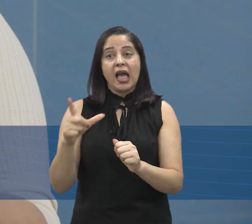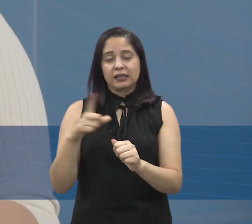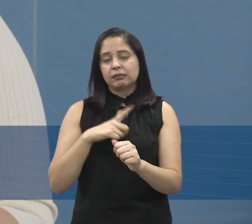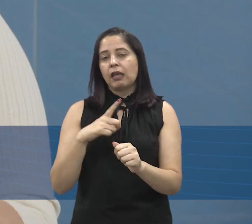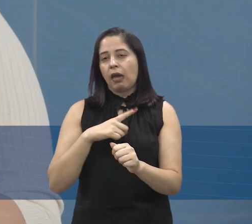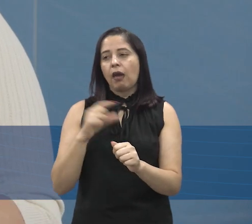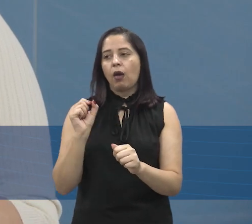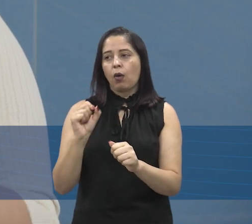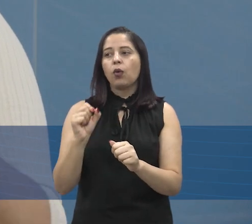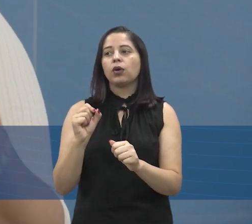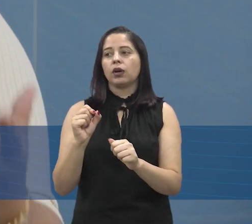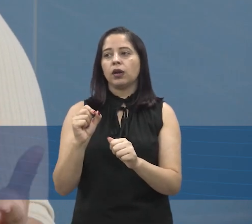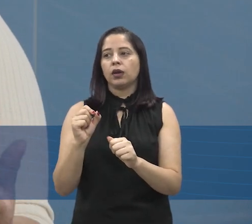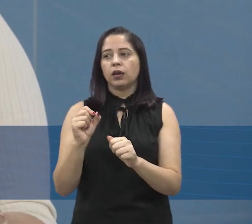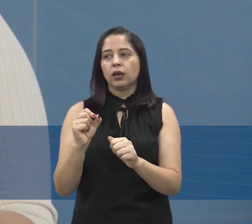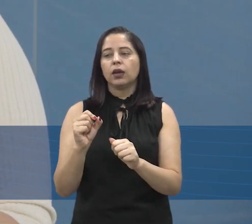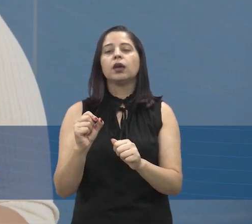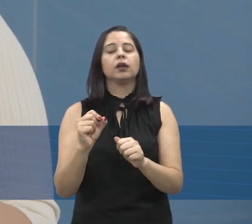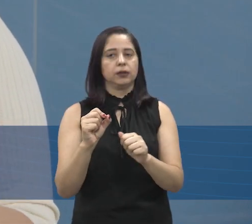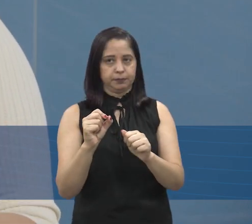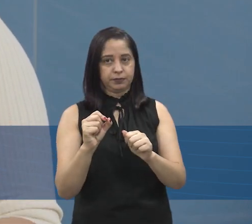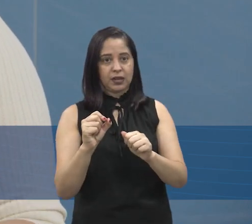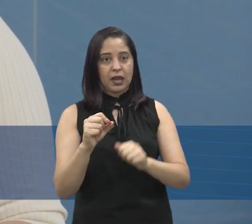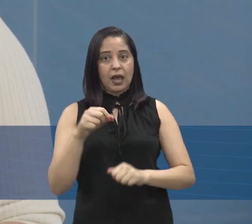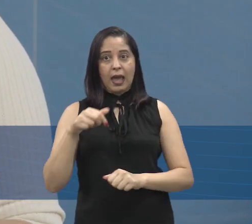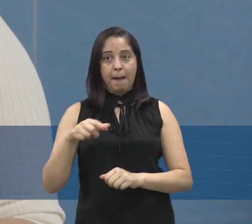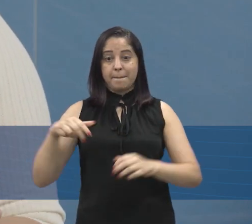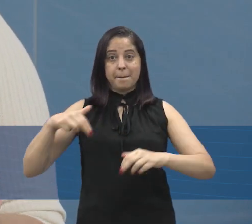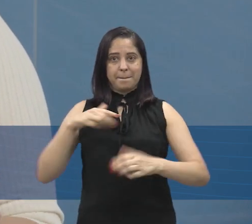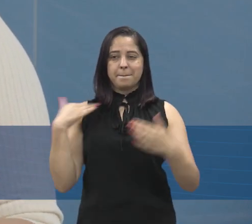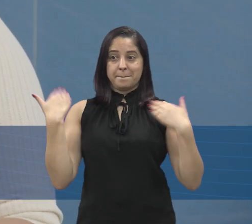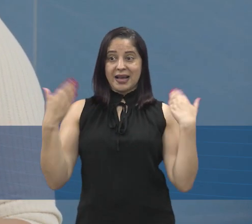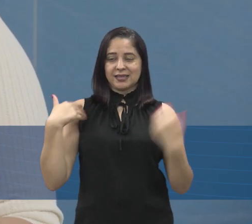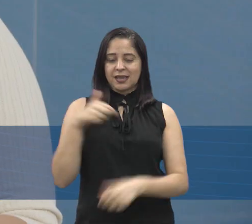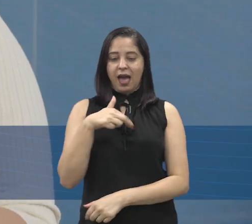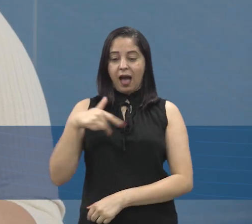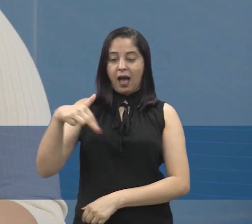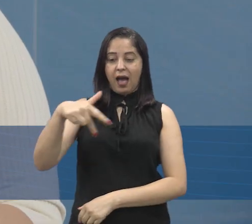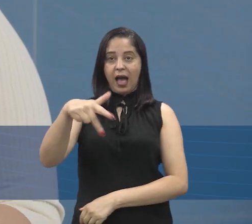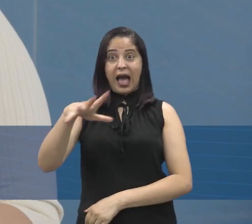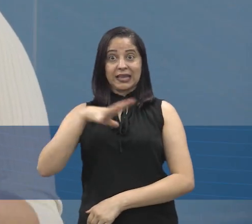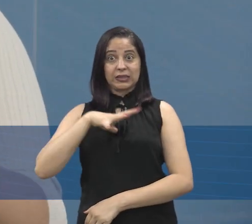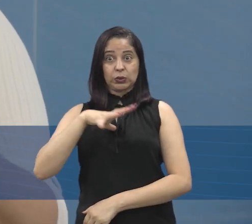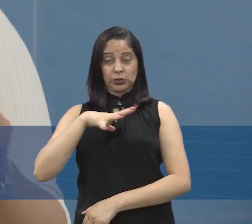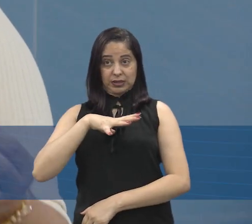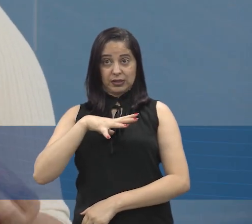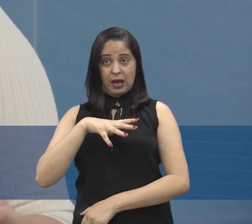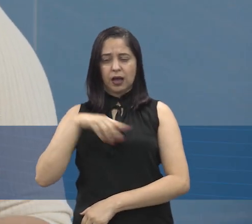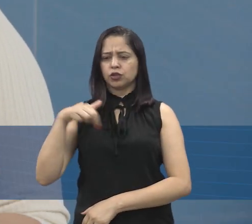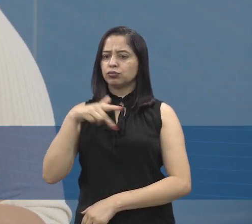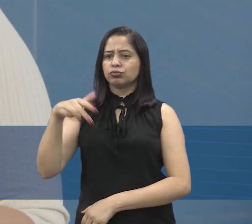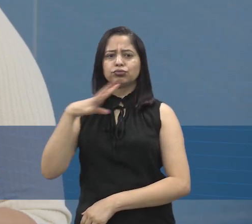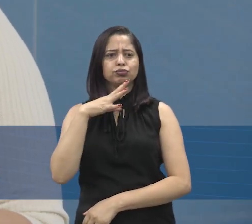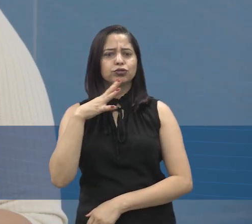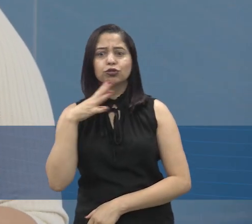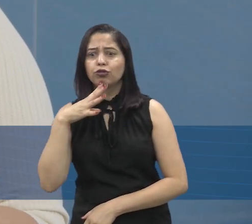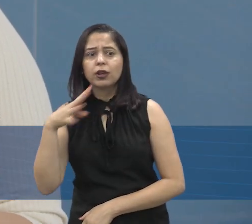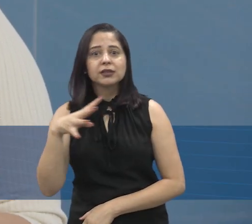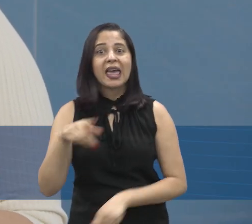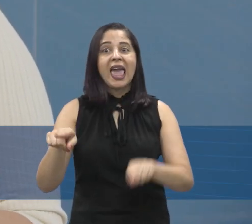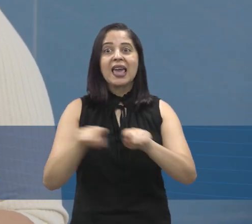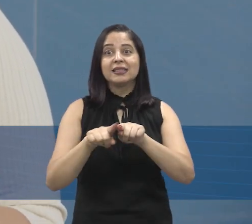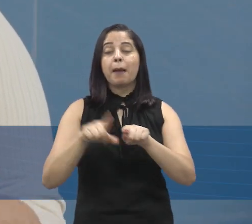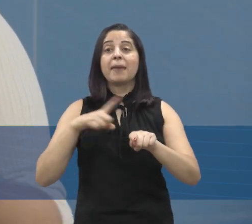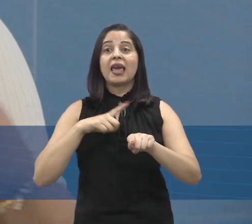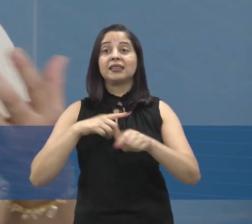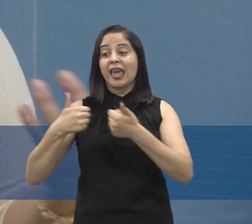da modalidade Walking Tour, caminhando pelo centro histórico da nossa cidade. E também temos aí os roteiros de